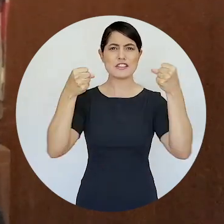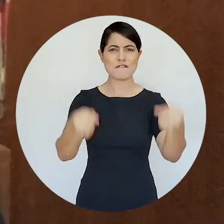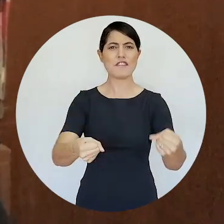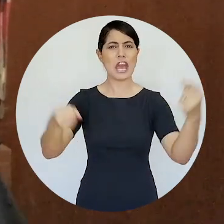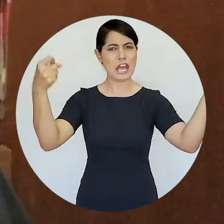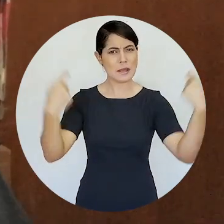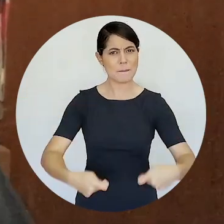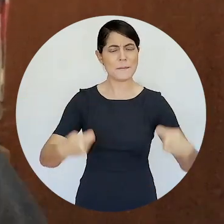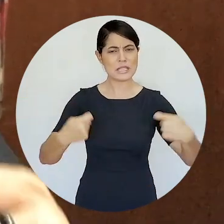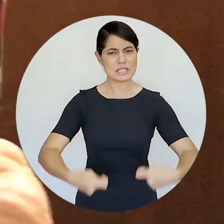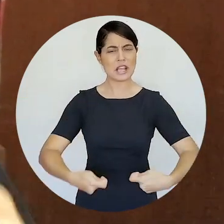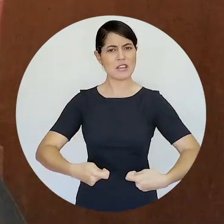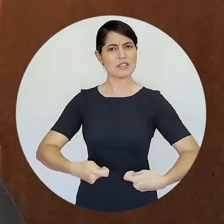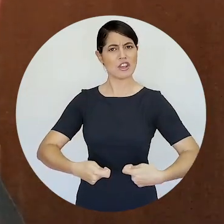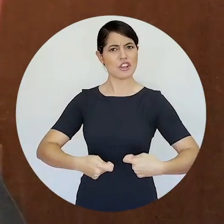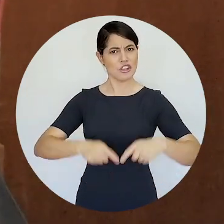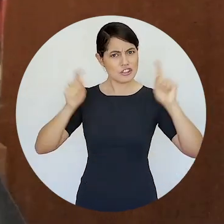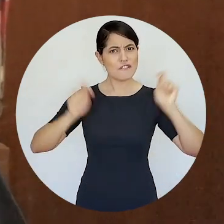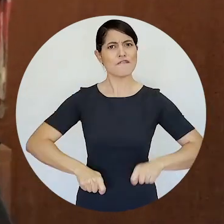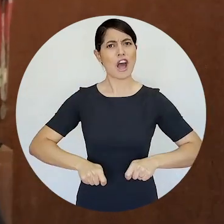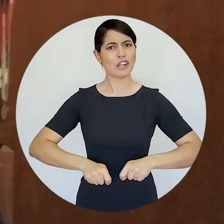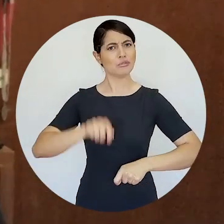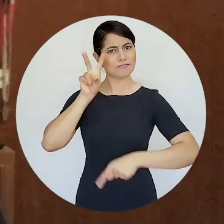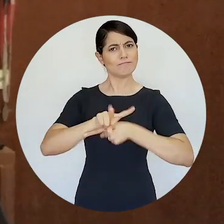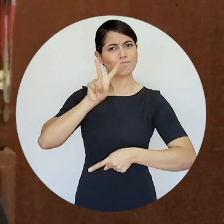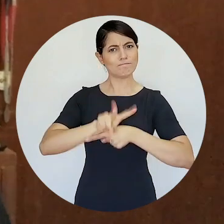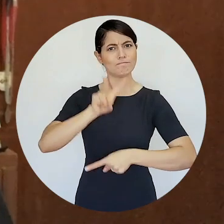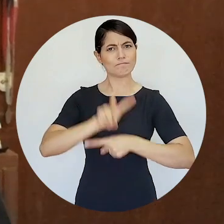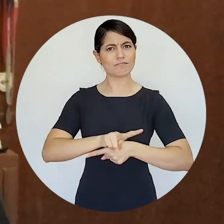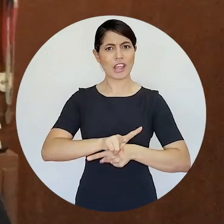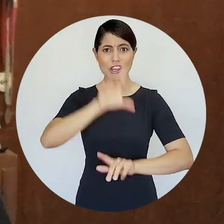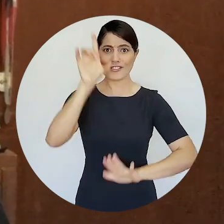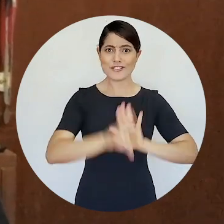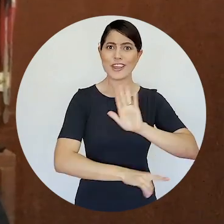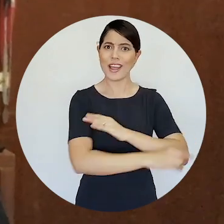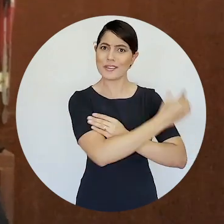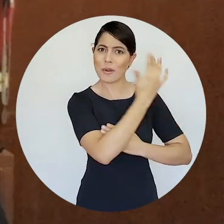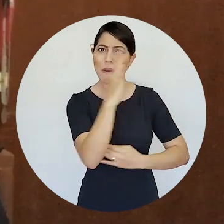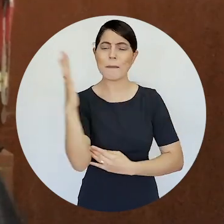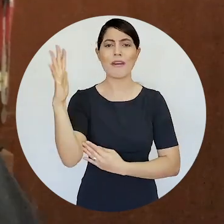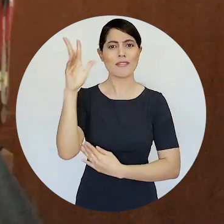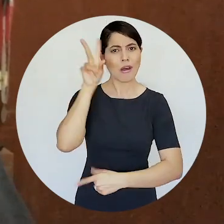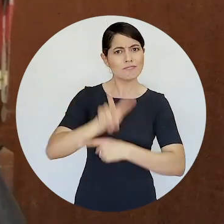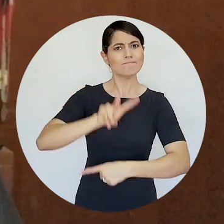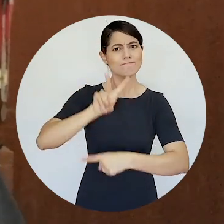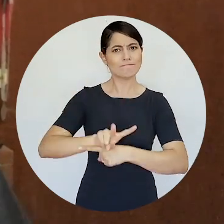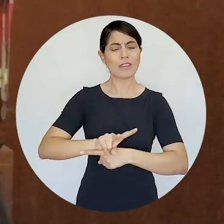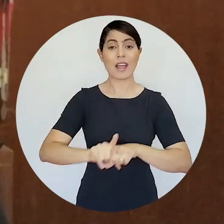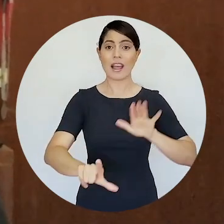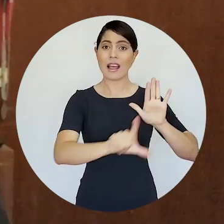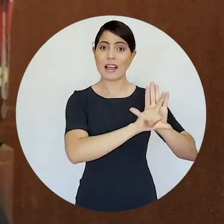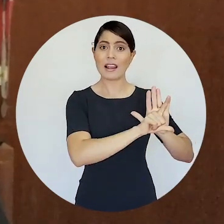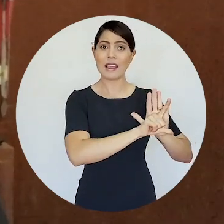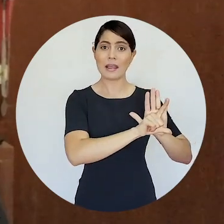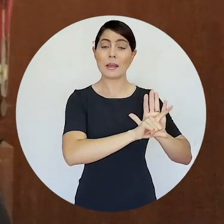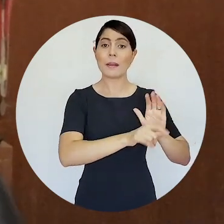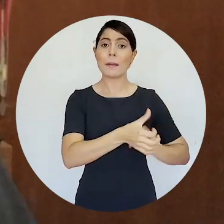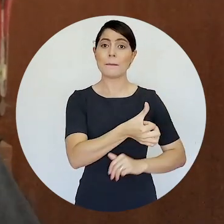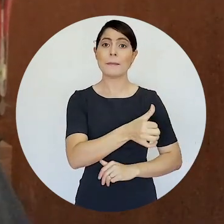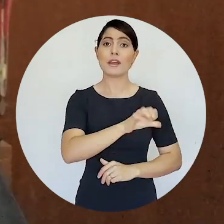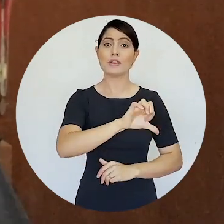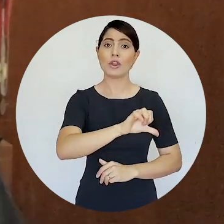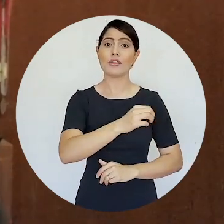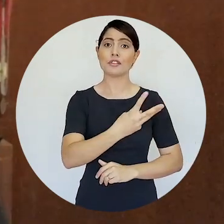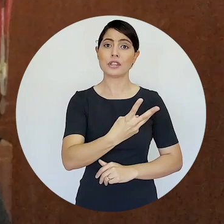do meio ambiente, é preciso defender fortemente o nosso direito ambiental, a nossa Constituição de 88,